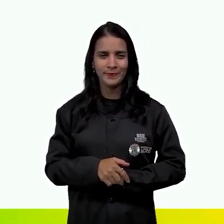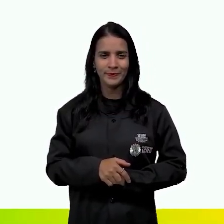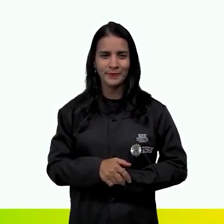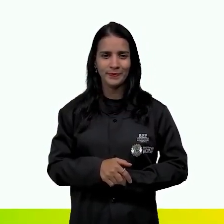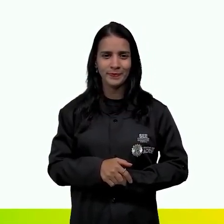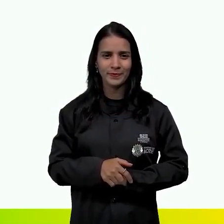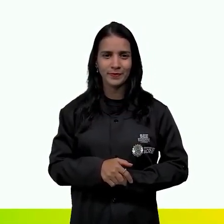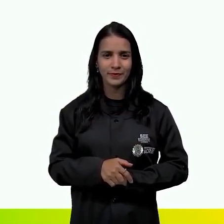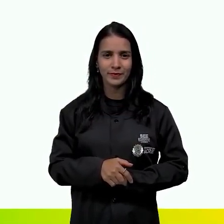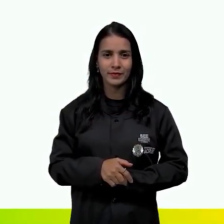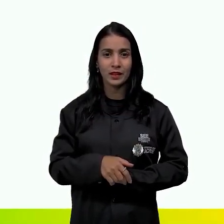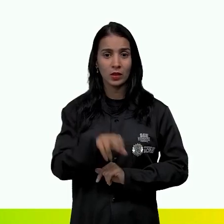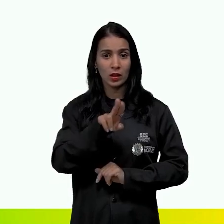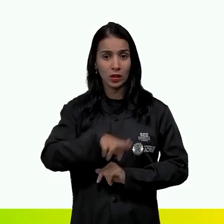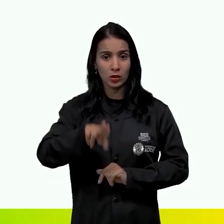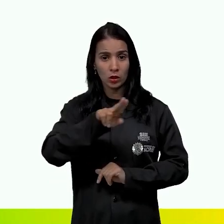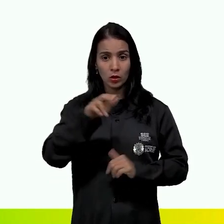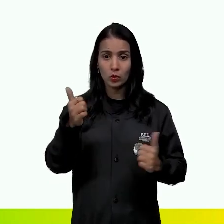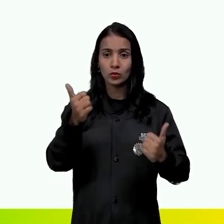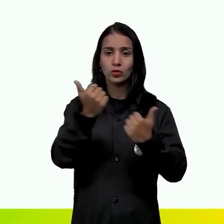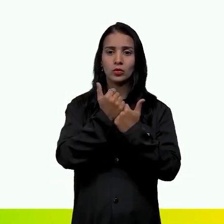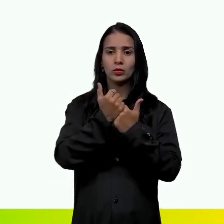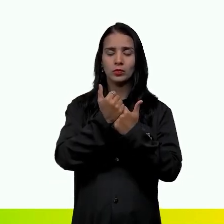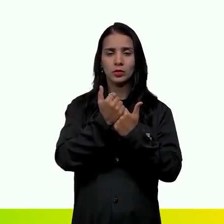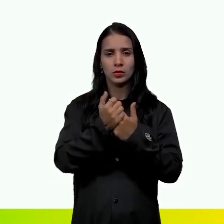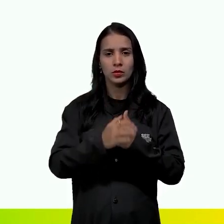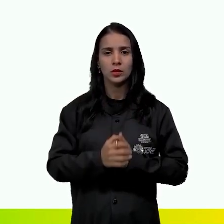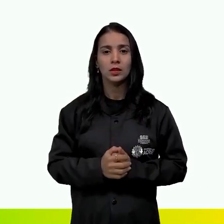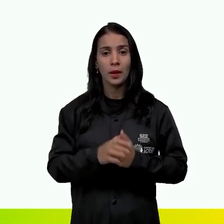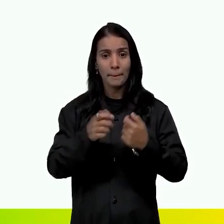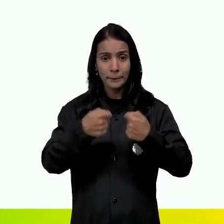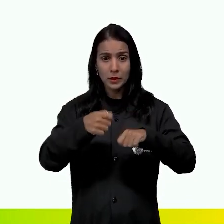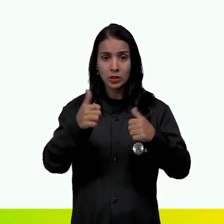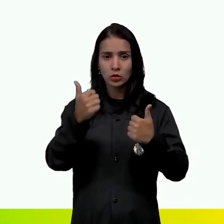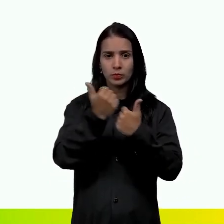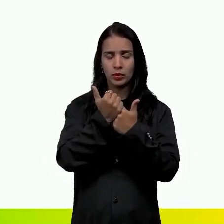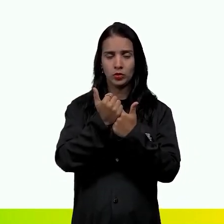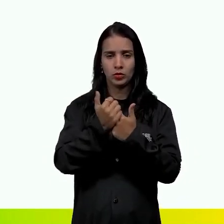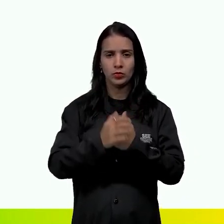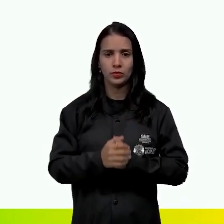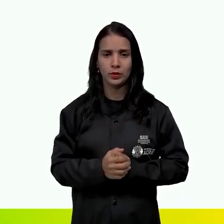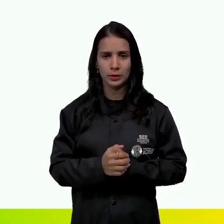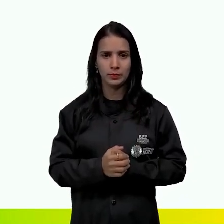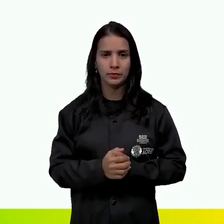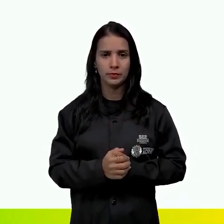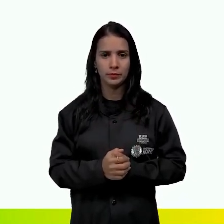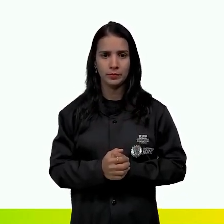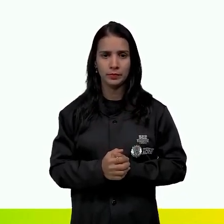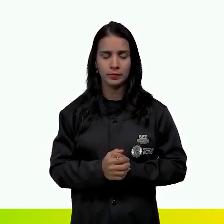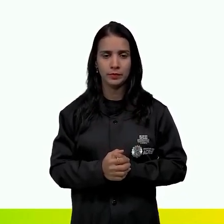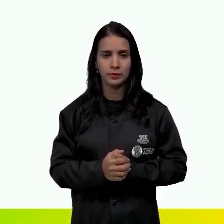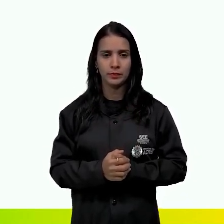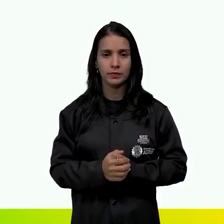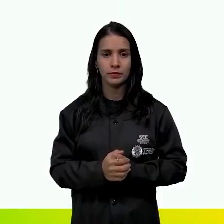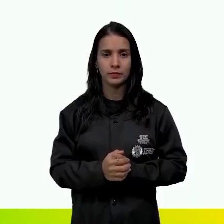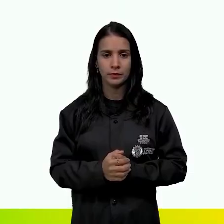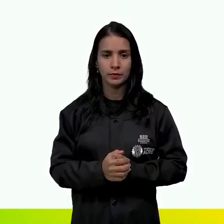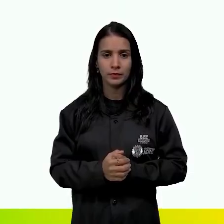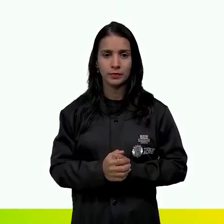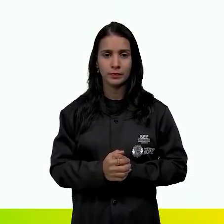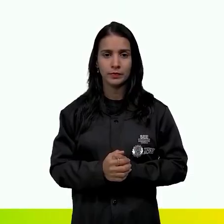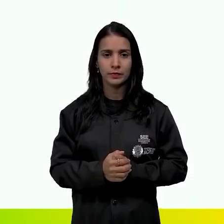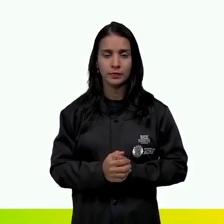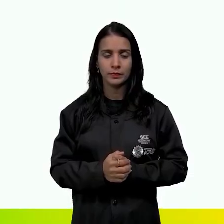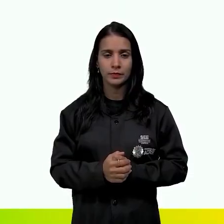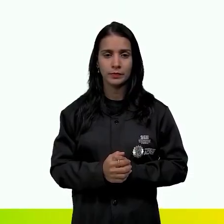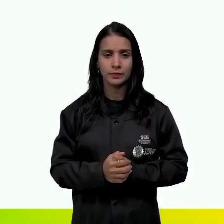expressões aqui, 0,24 e 1/3 de x ao quadrado vezes 2. Quando você fizer isso, eu vou